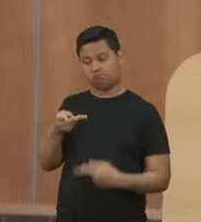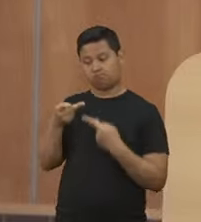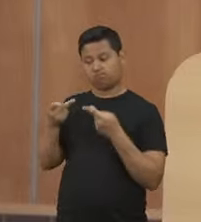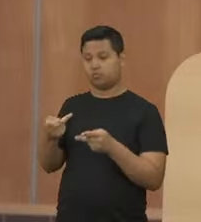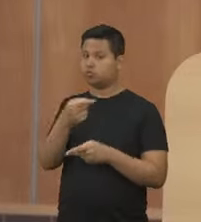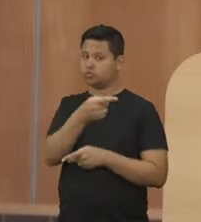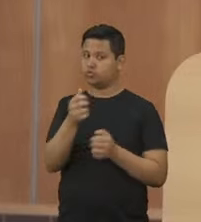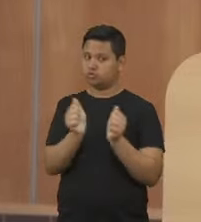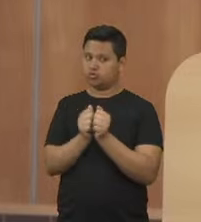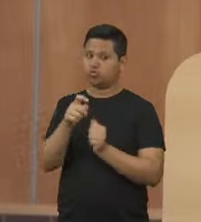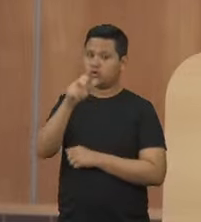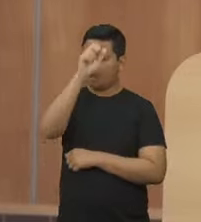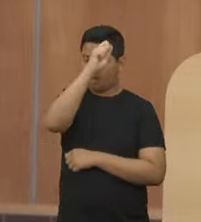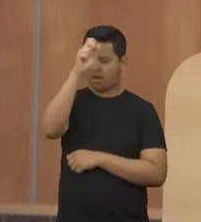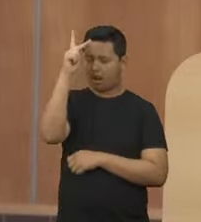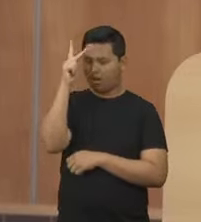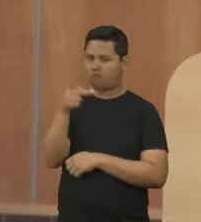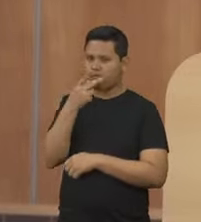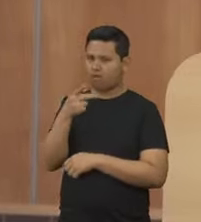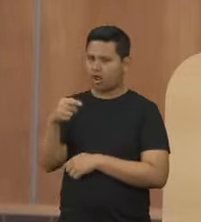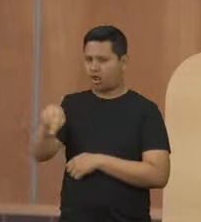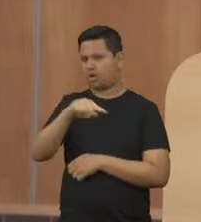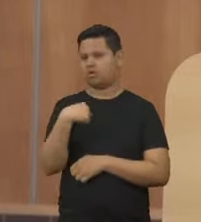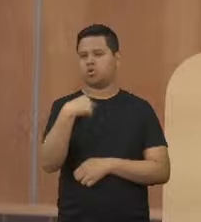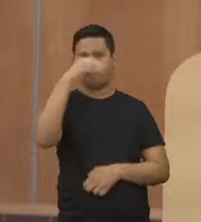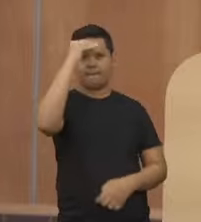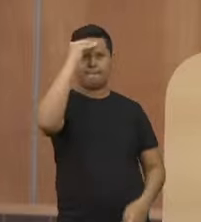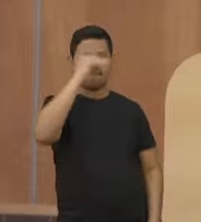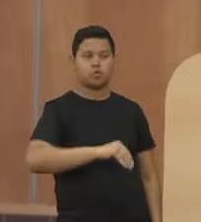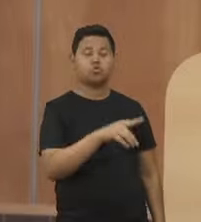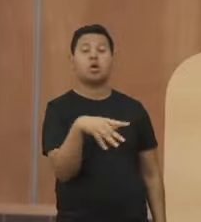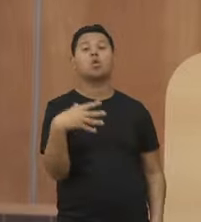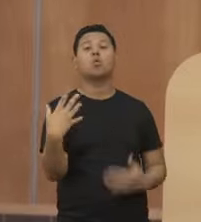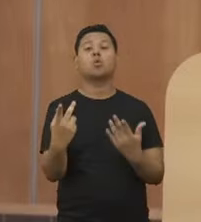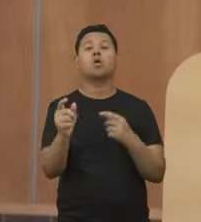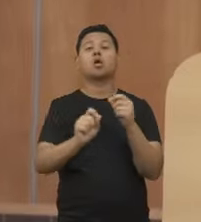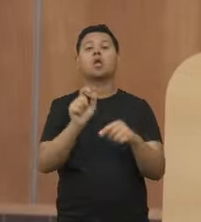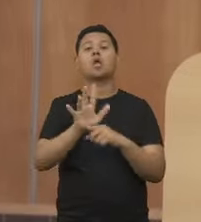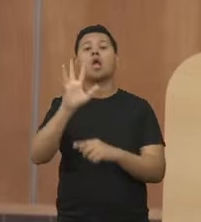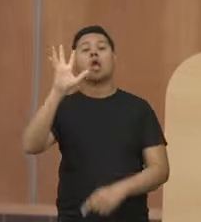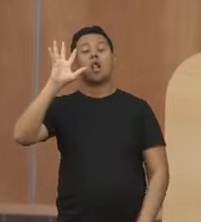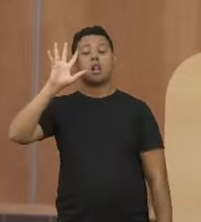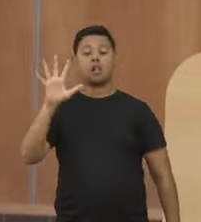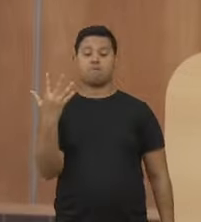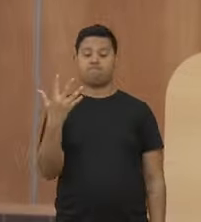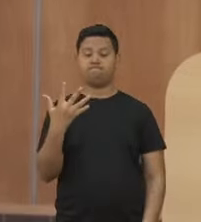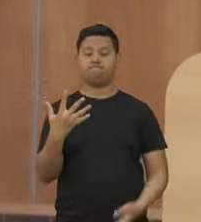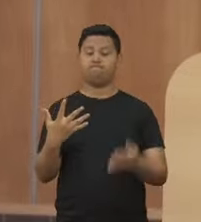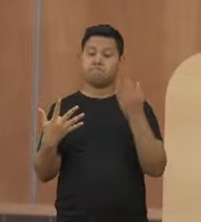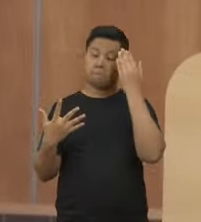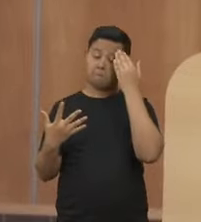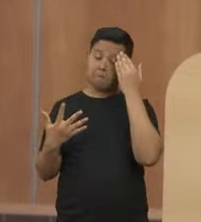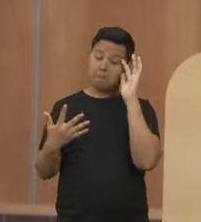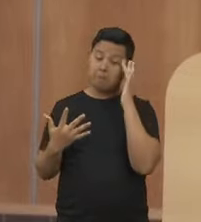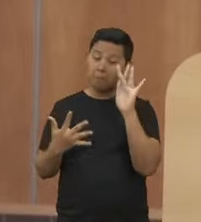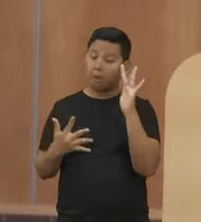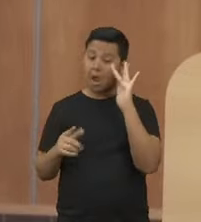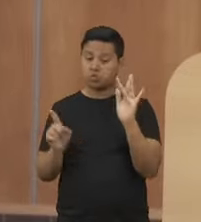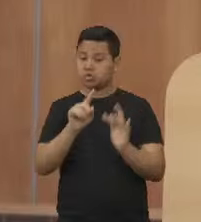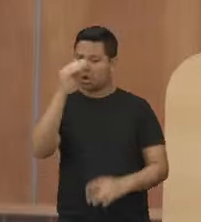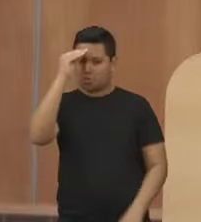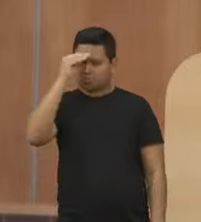você na prefeitura e diz, estão sendo prejudicados, vamos ver o que ele pode fazer aqui. Mas eu acredito que não vai ser prejudicado